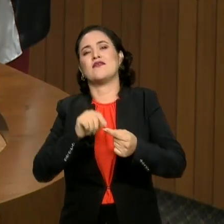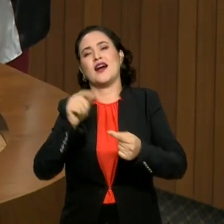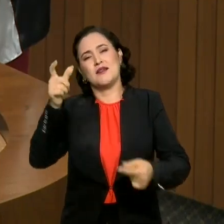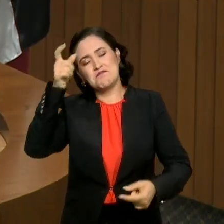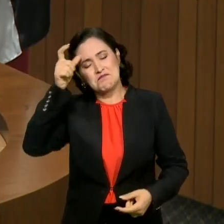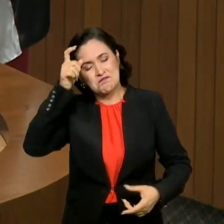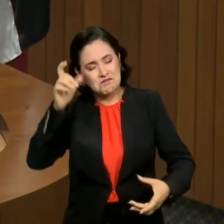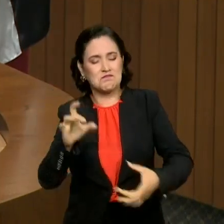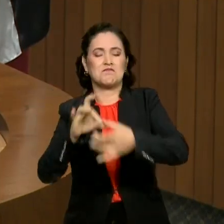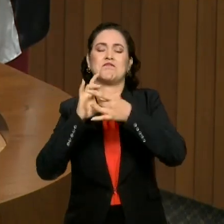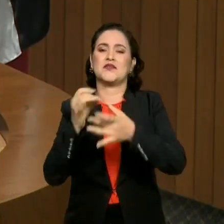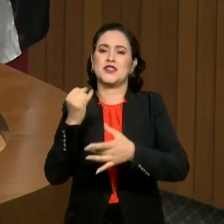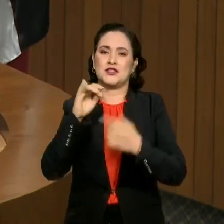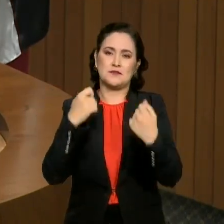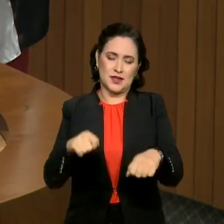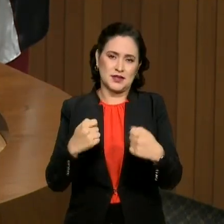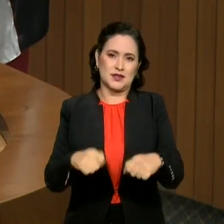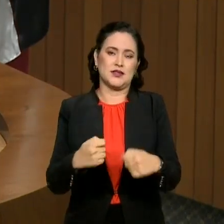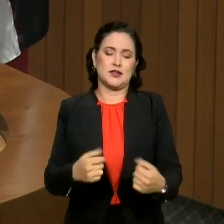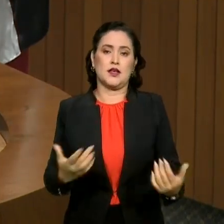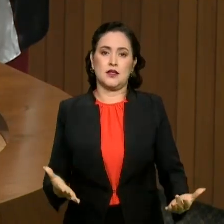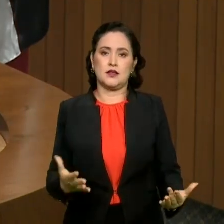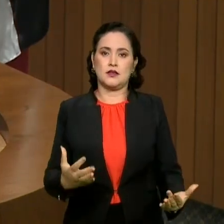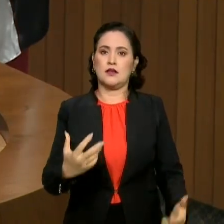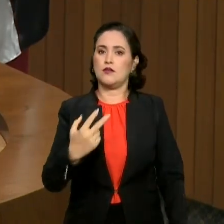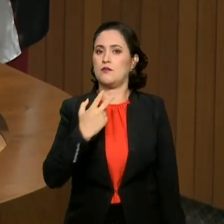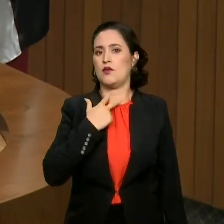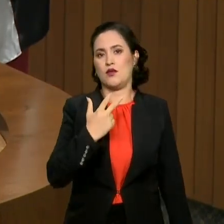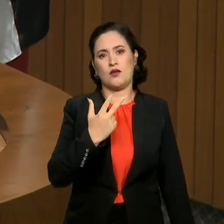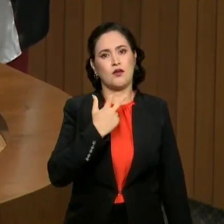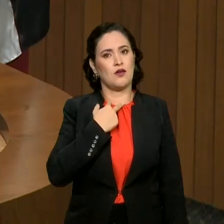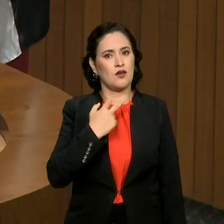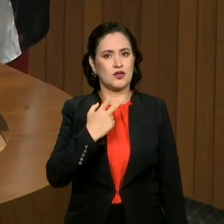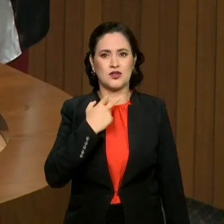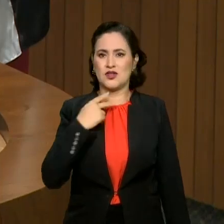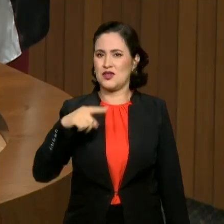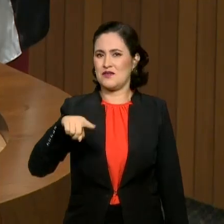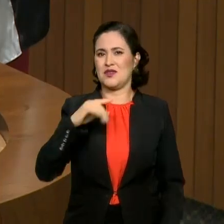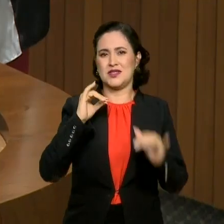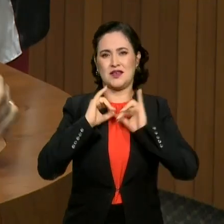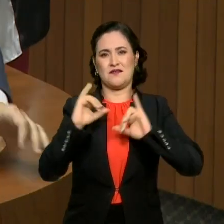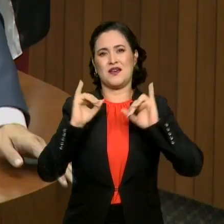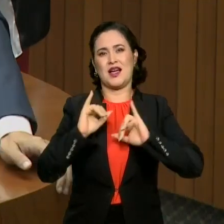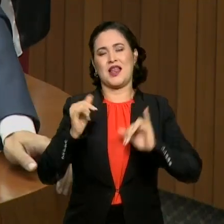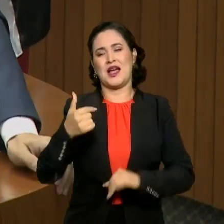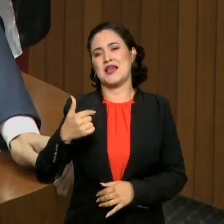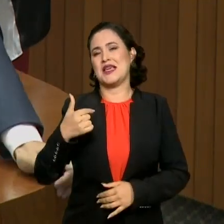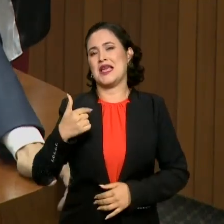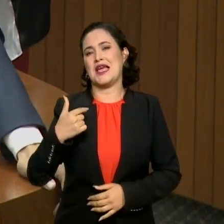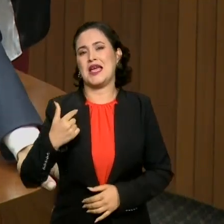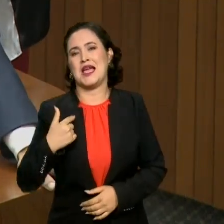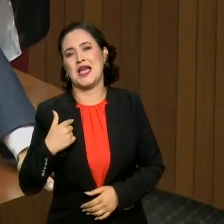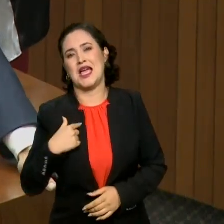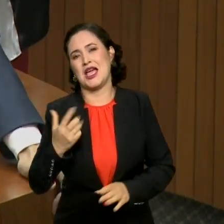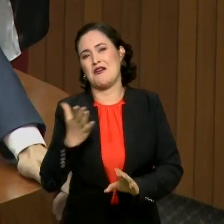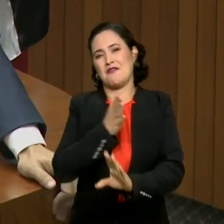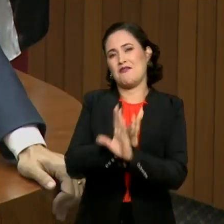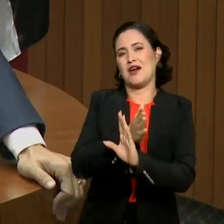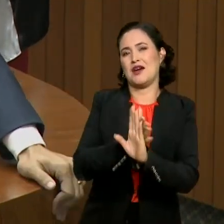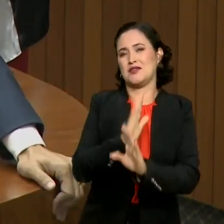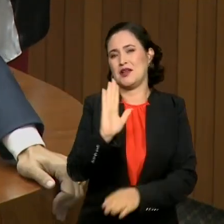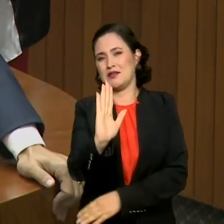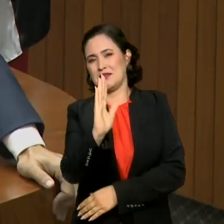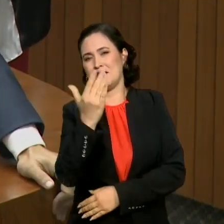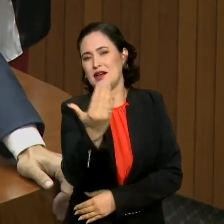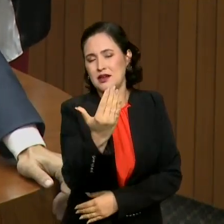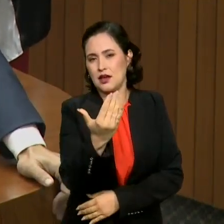Então, assim, não pode, você não tem reserva moral alguma para fazer questionamento. Ah, se eu falei mal do